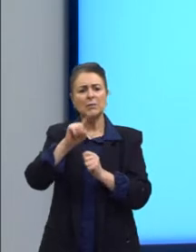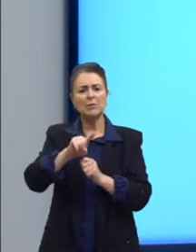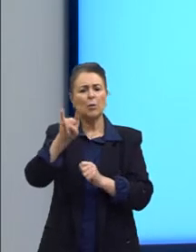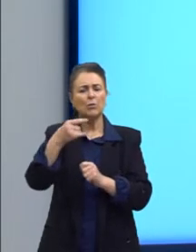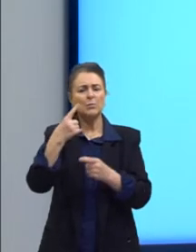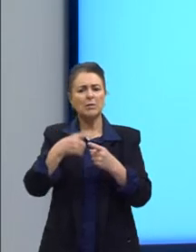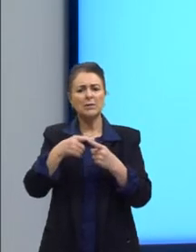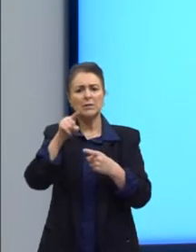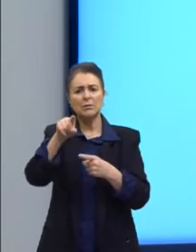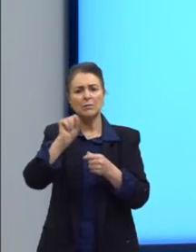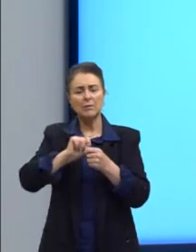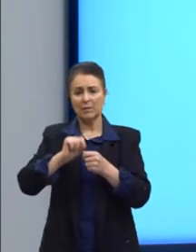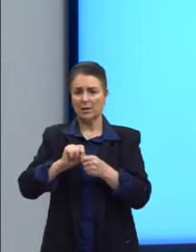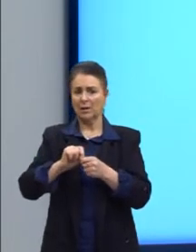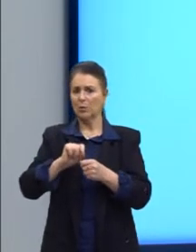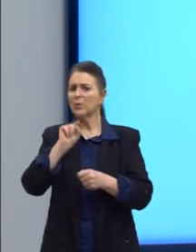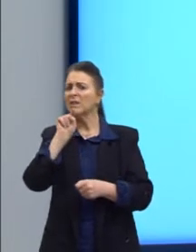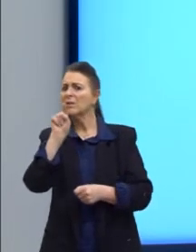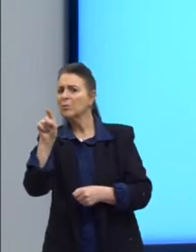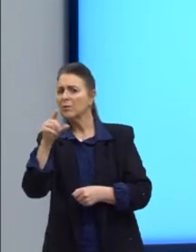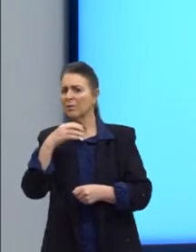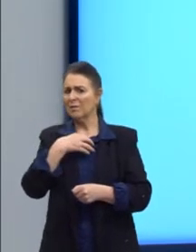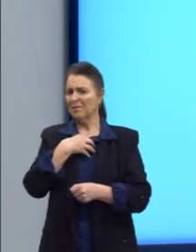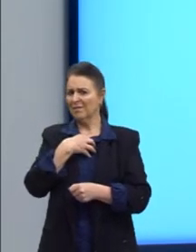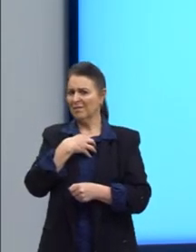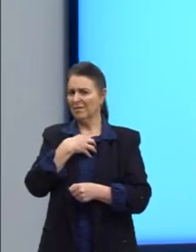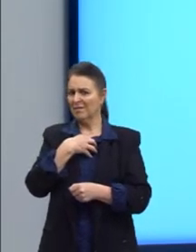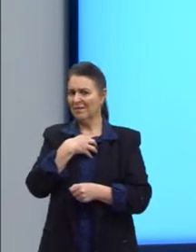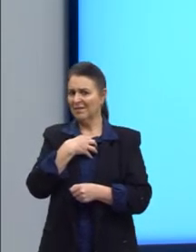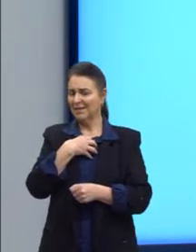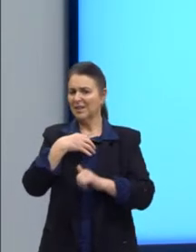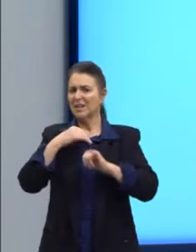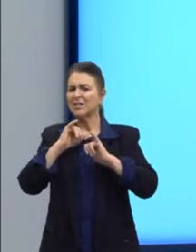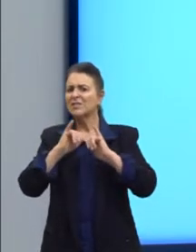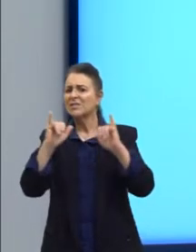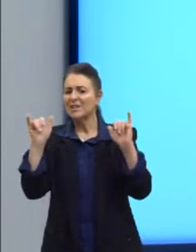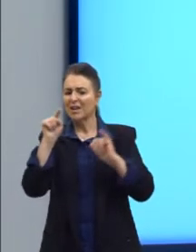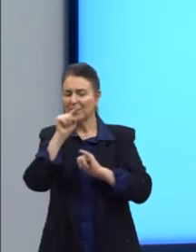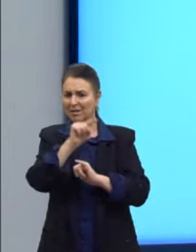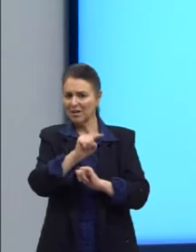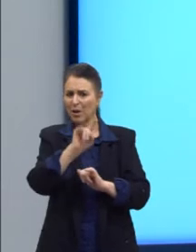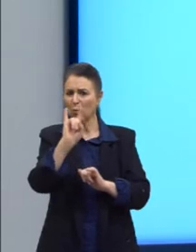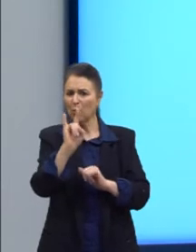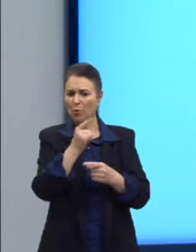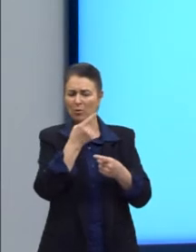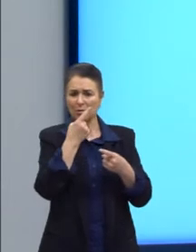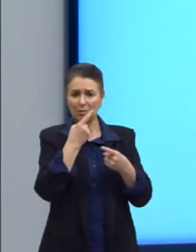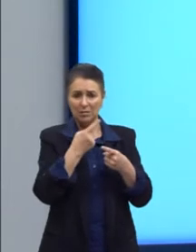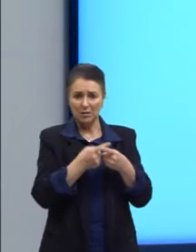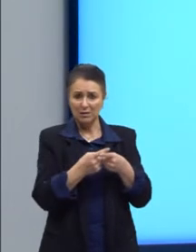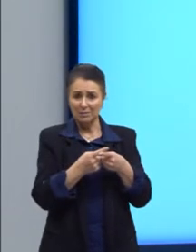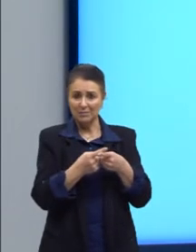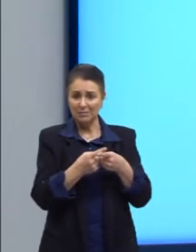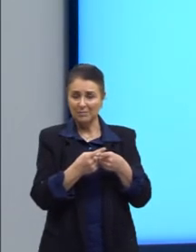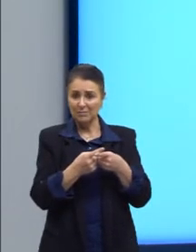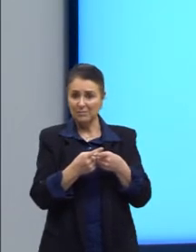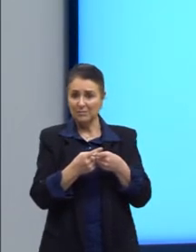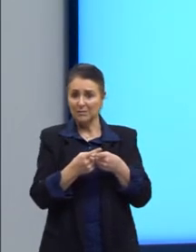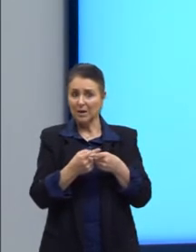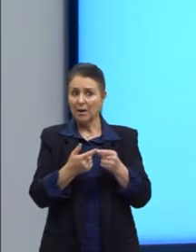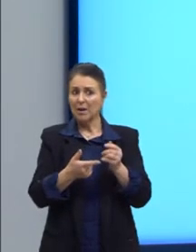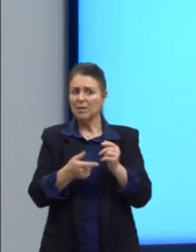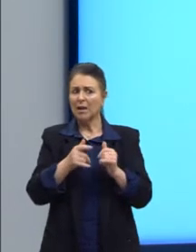última vez na então dizer que aquilo ali é a última vez tá nos